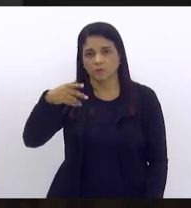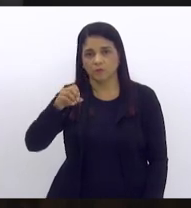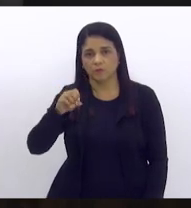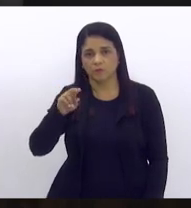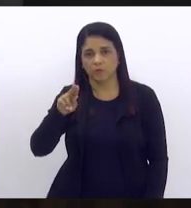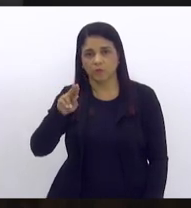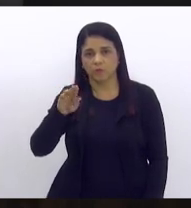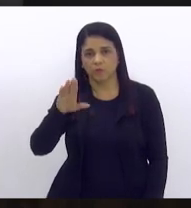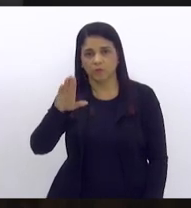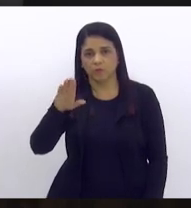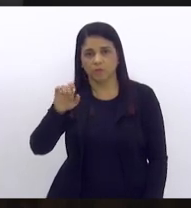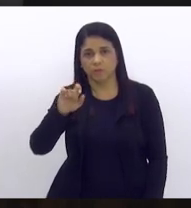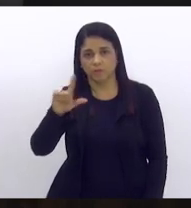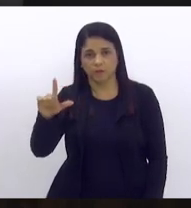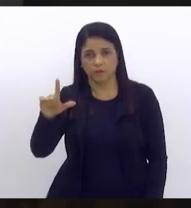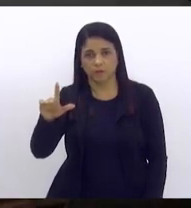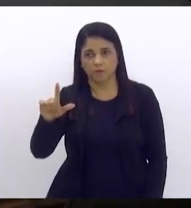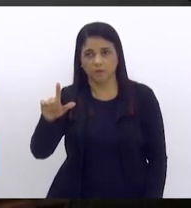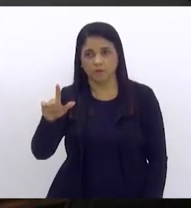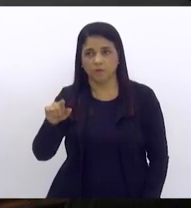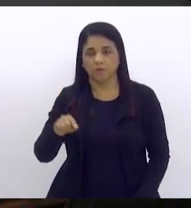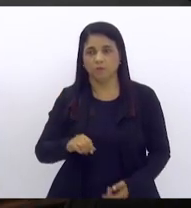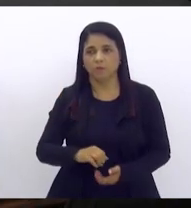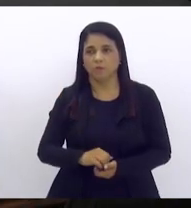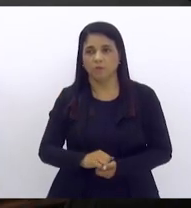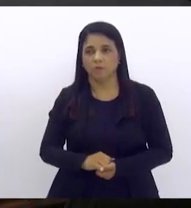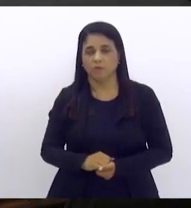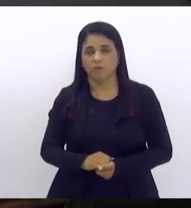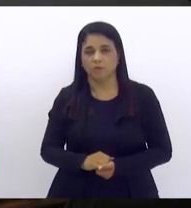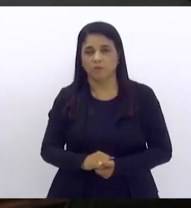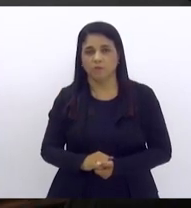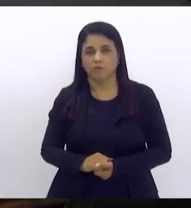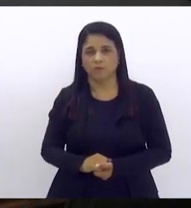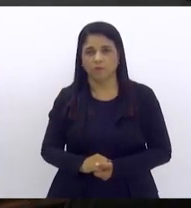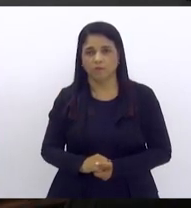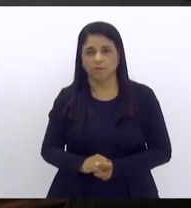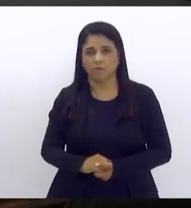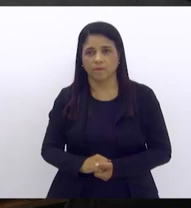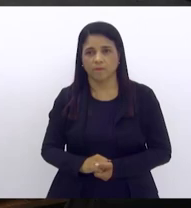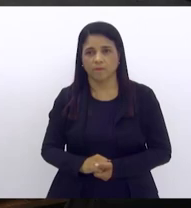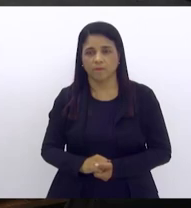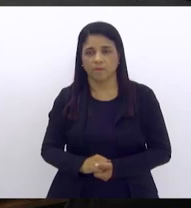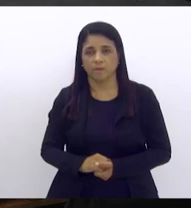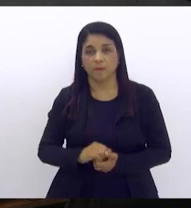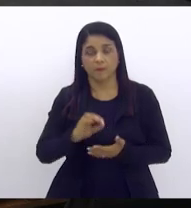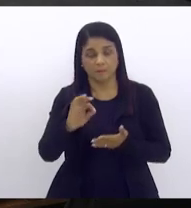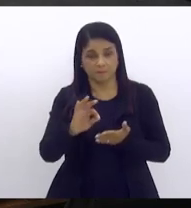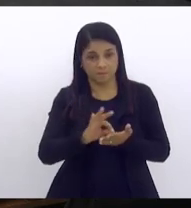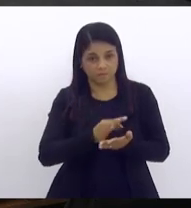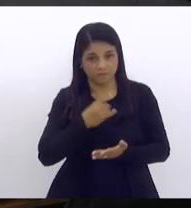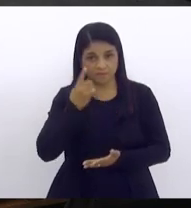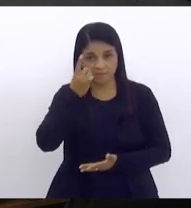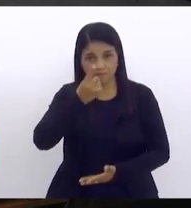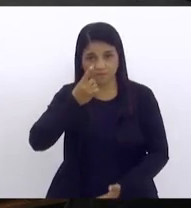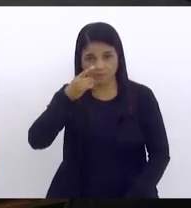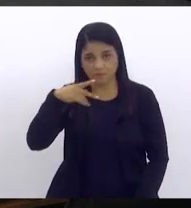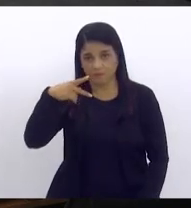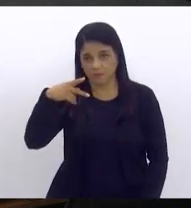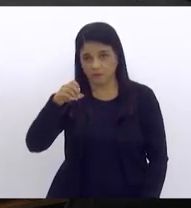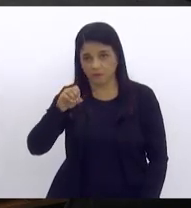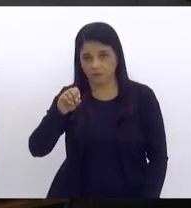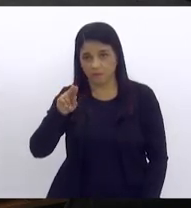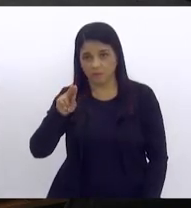palavra. O José Mar vai ficar. O senhor está inscrito, deputado Paul Bell.